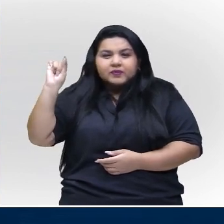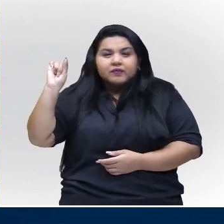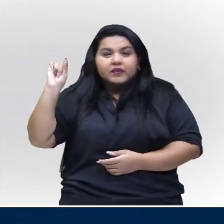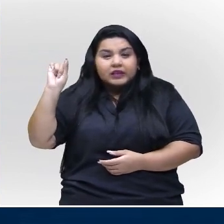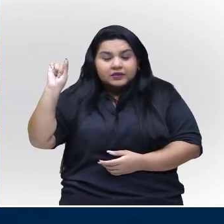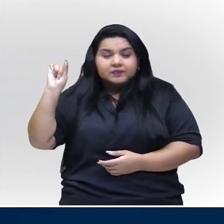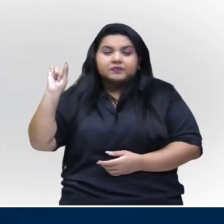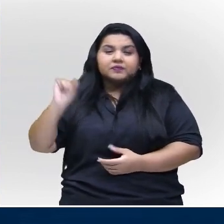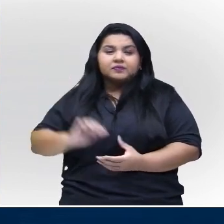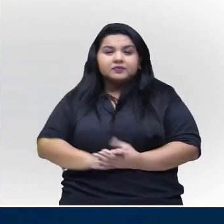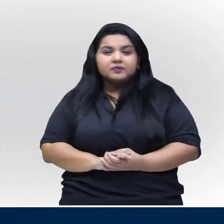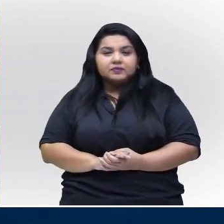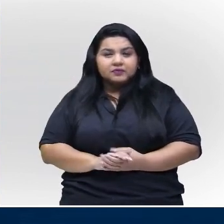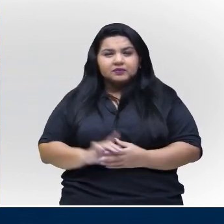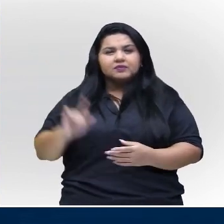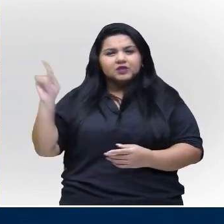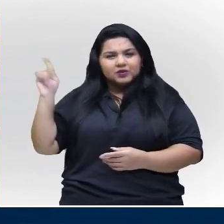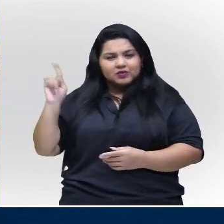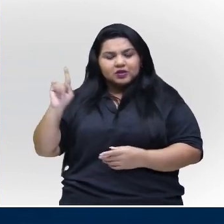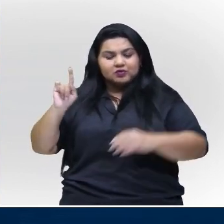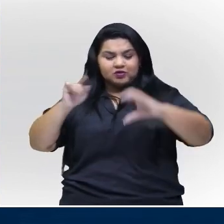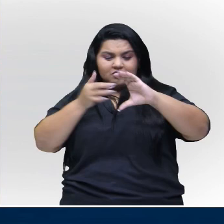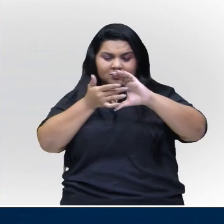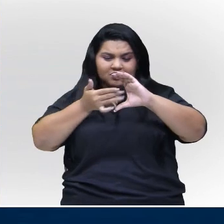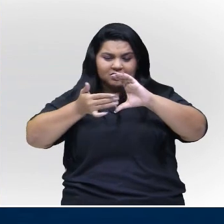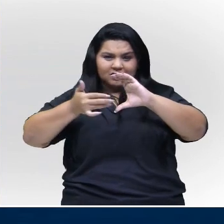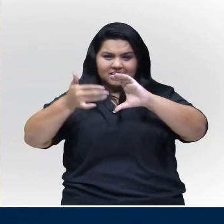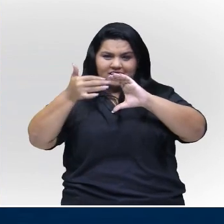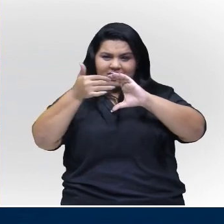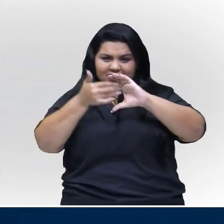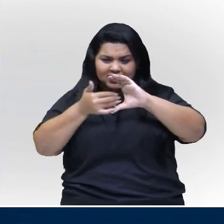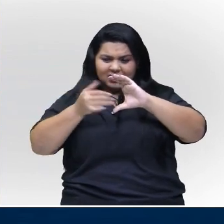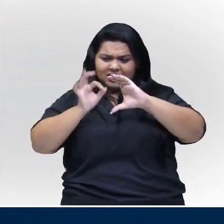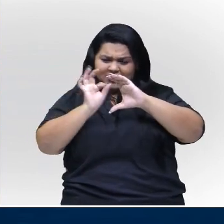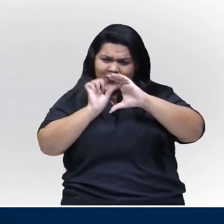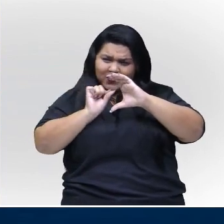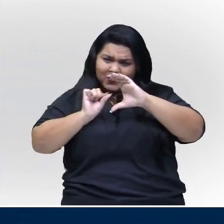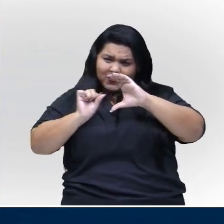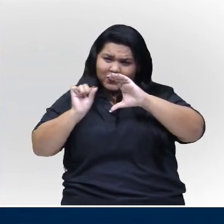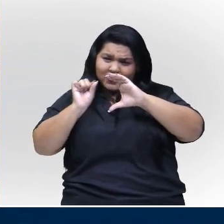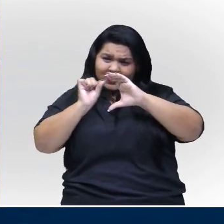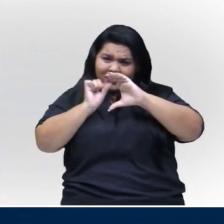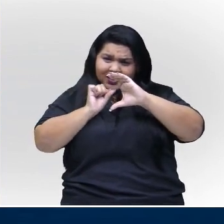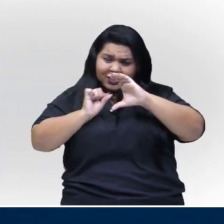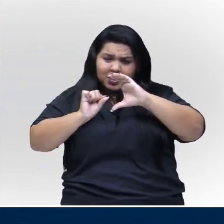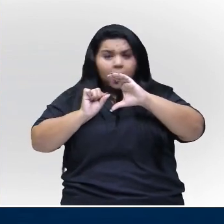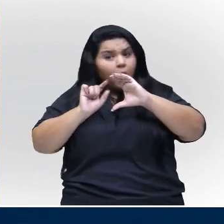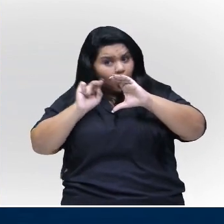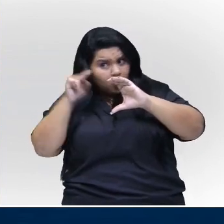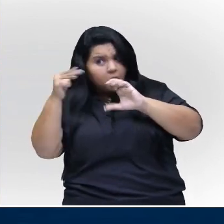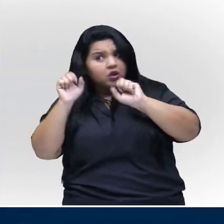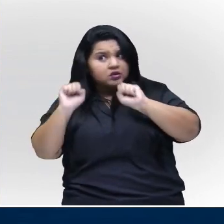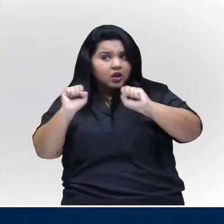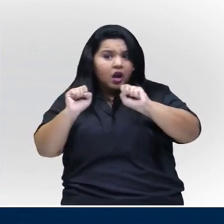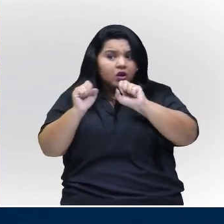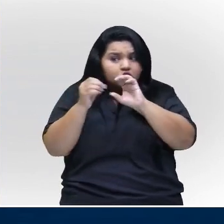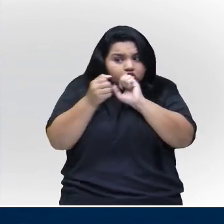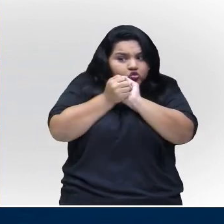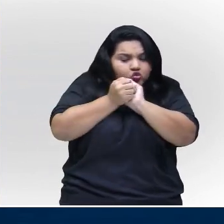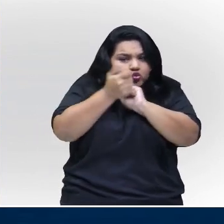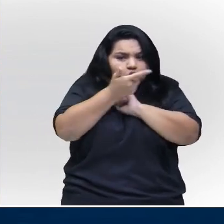estar ali pelo citoplasma da célula, ou eles podem também estar presos a outras organelas. Então, olha